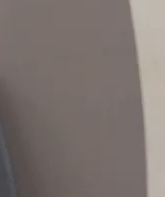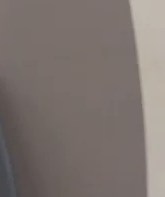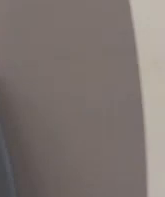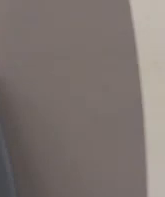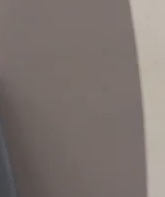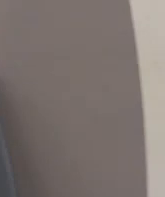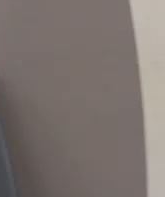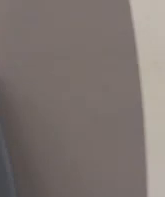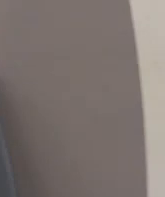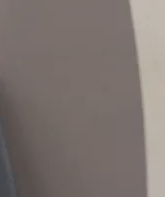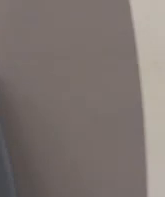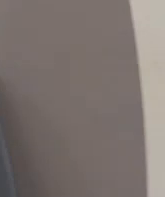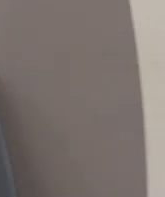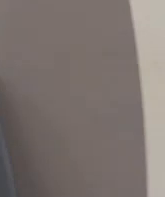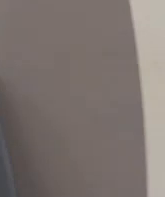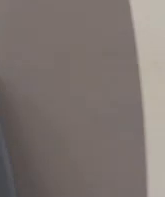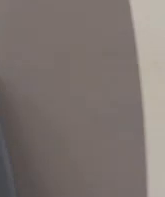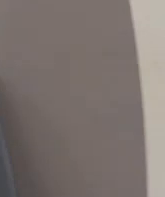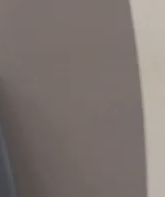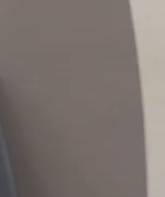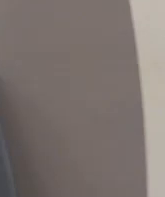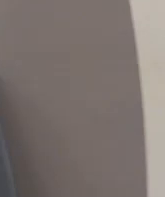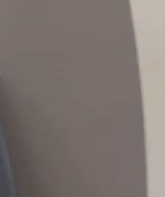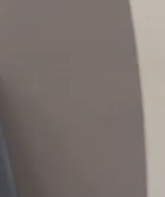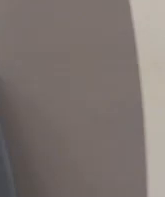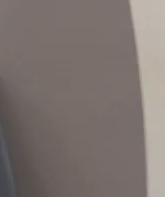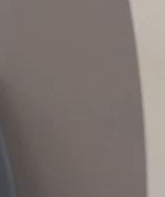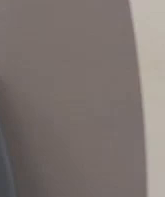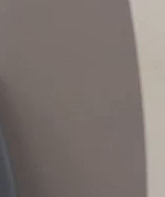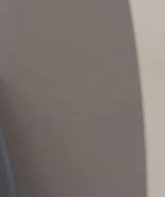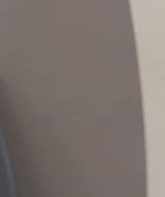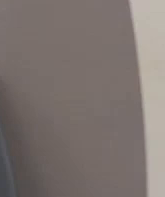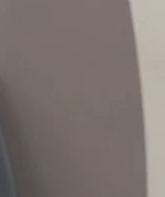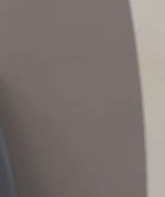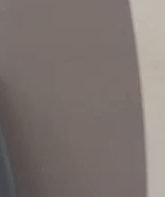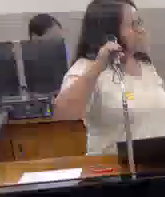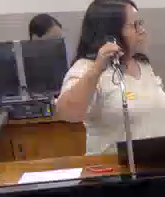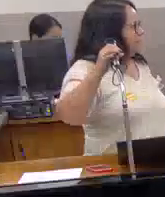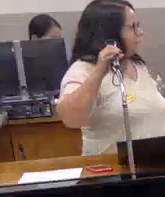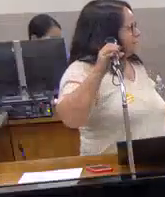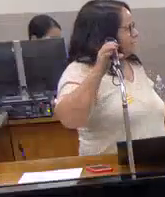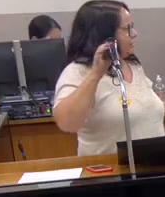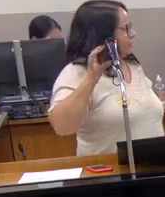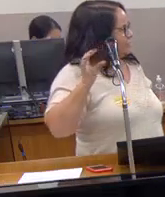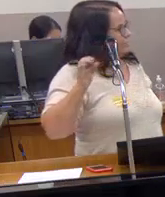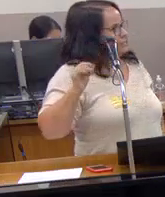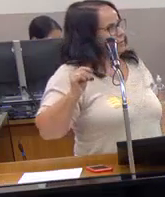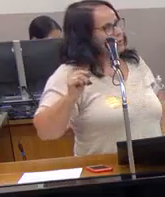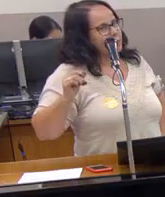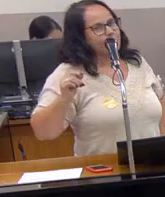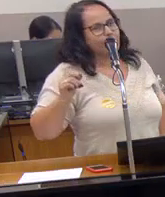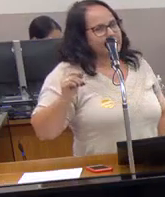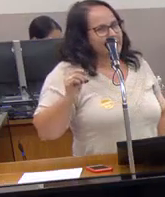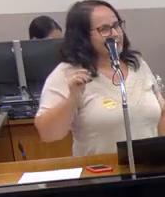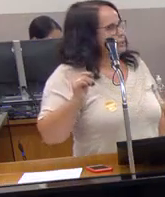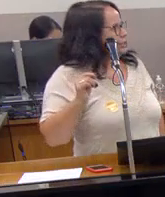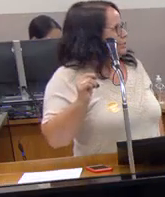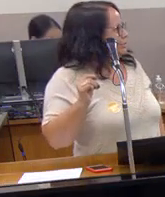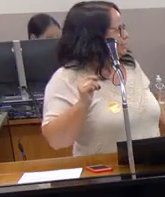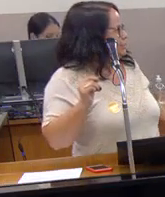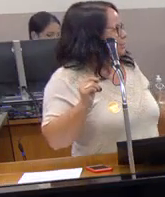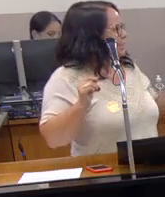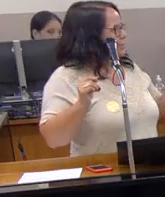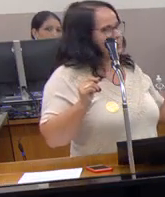com vontade de falar Levanta o Dedo e a gente inclui aqui muito obrigado Elma com você a palavra Boa tarde